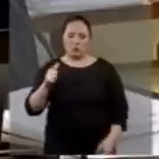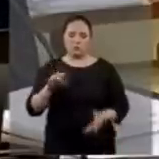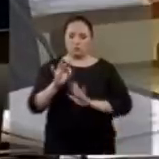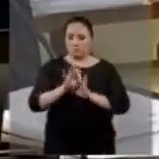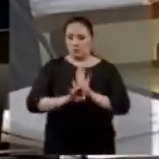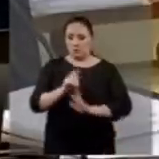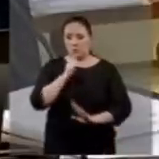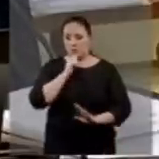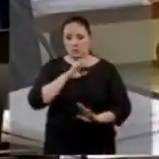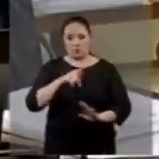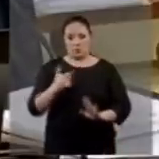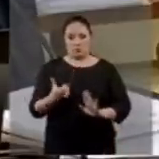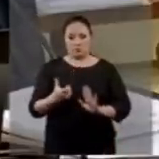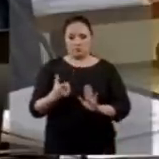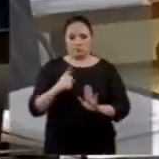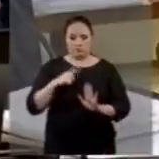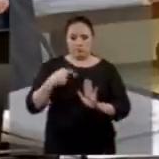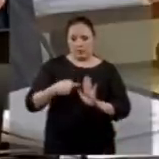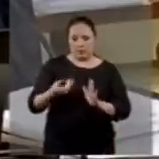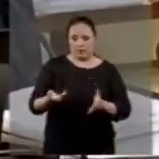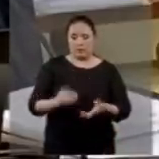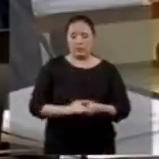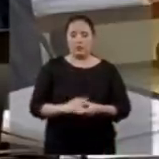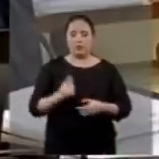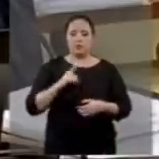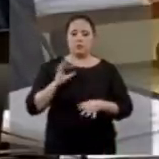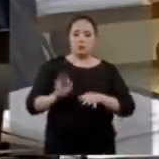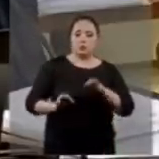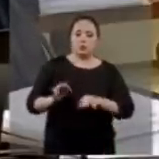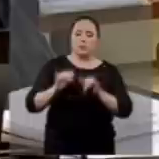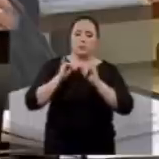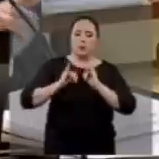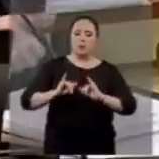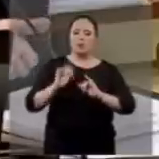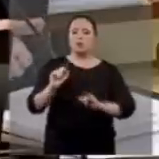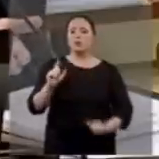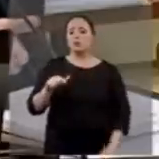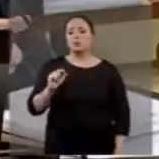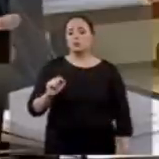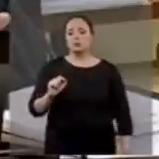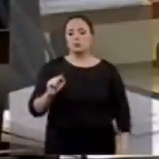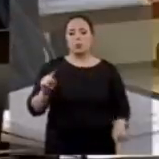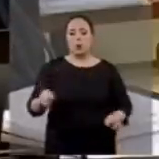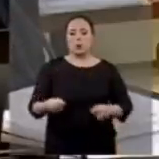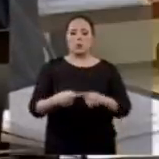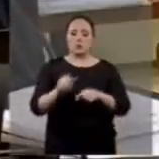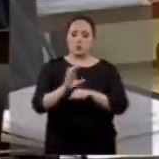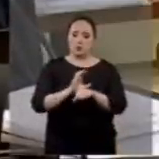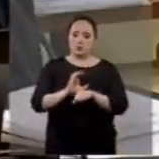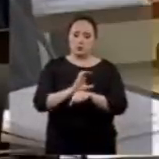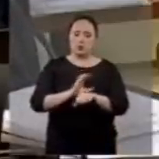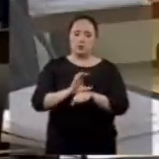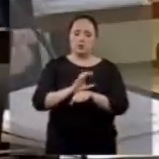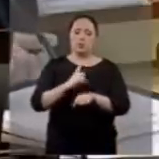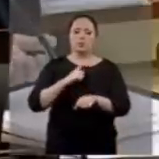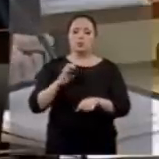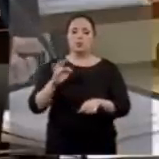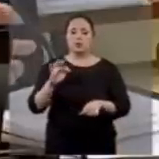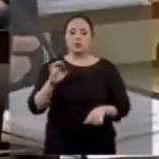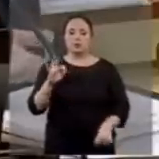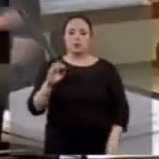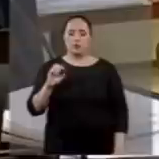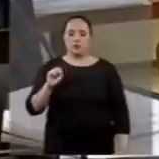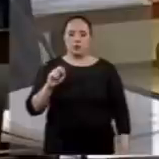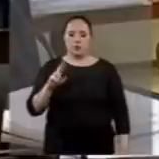que não foi indicado. Estamos julgando o procedente para declarar que é constitucional concedesse o efeito